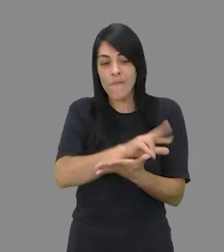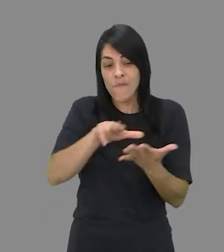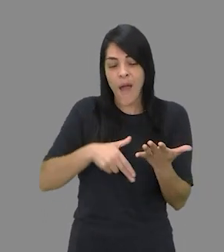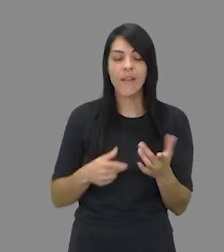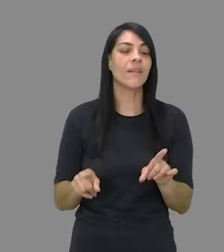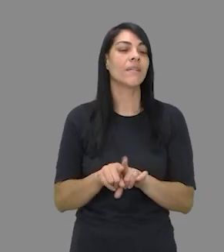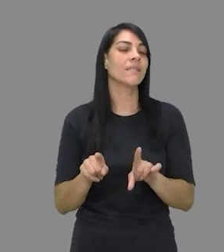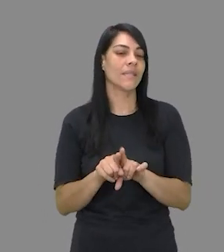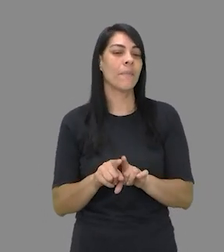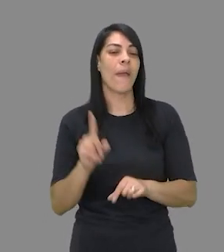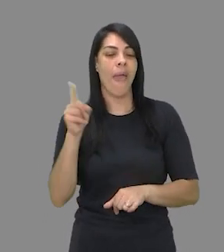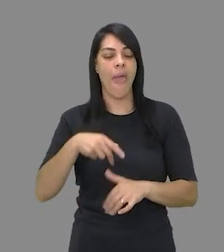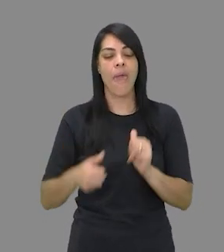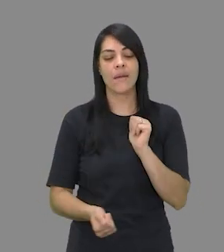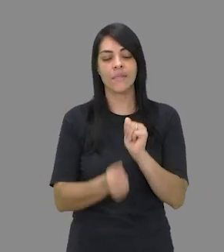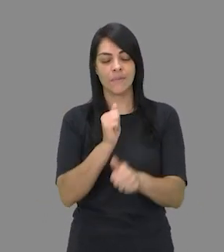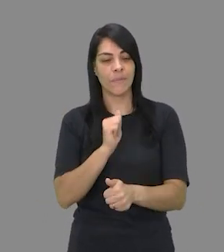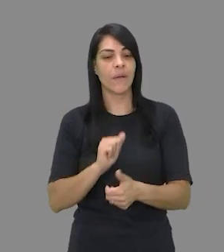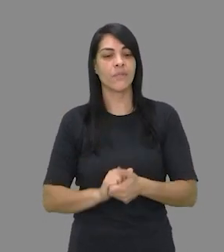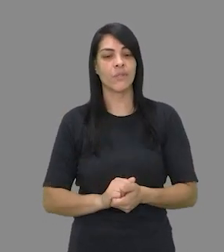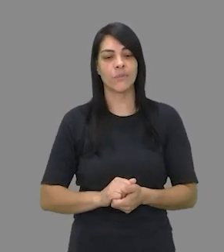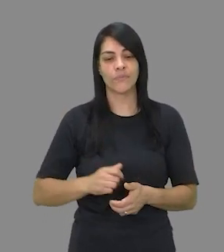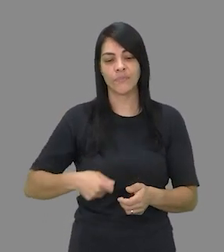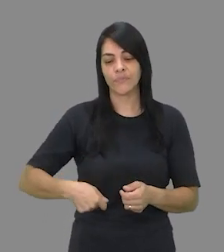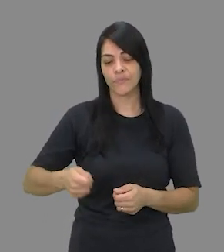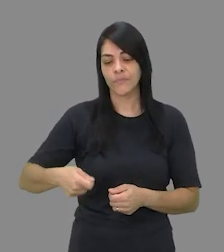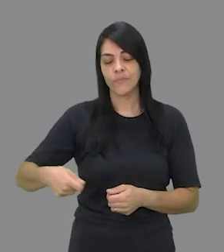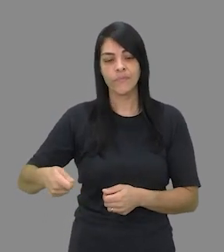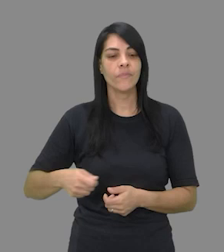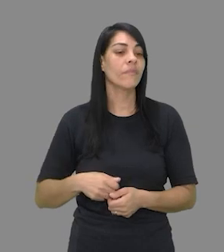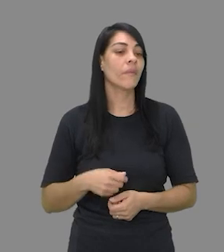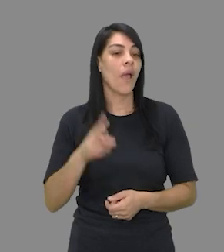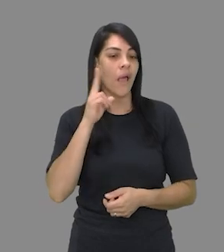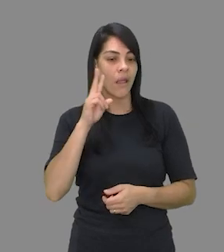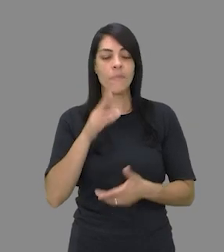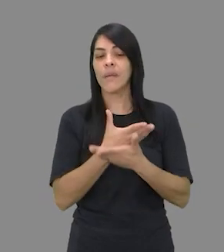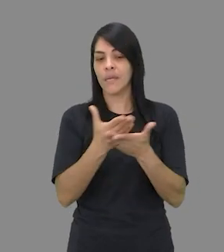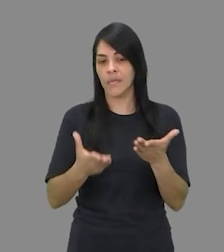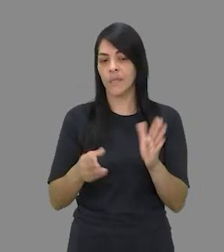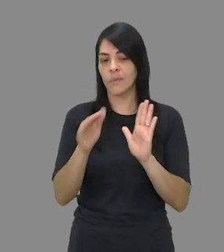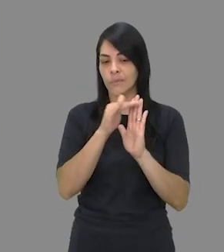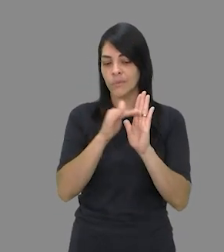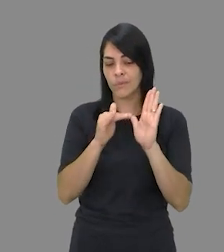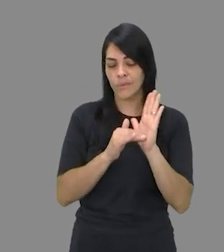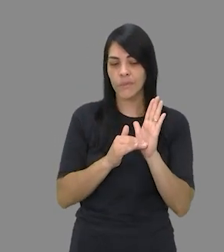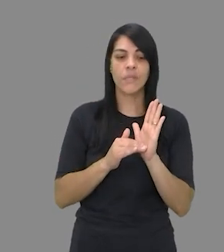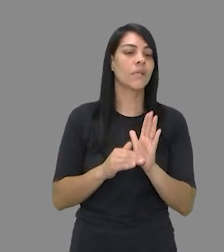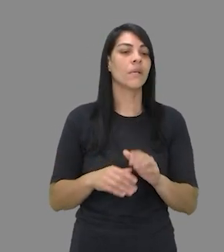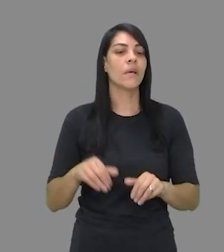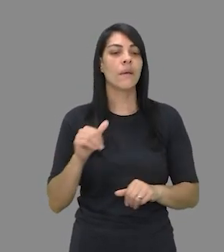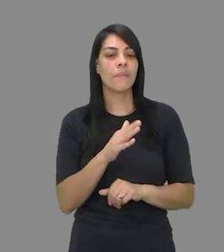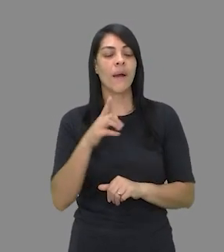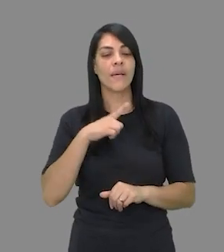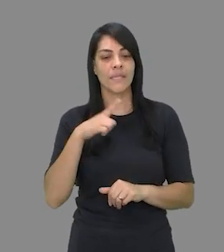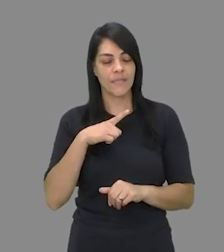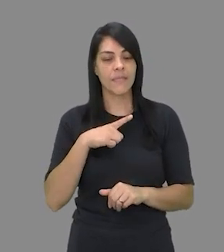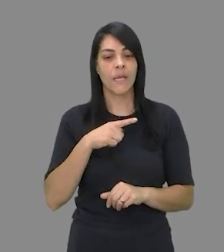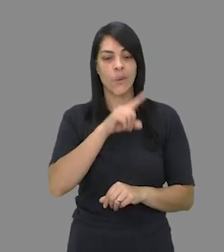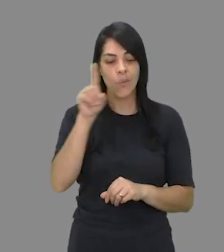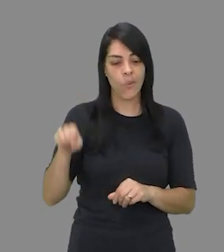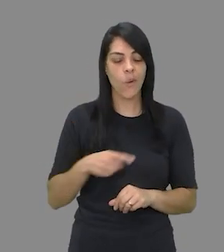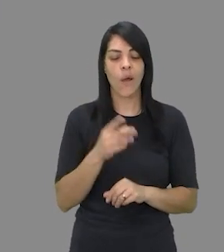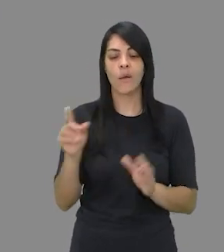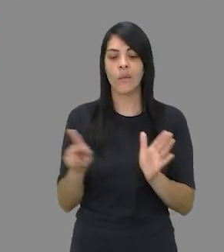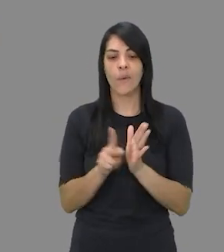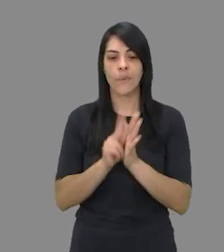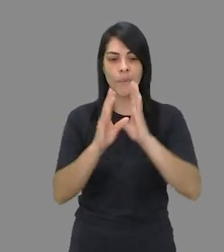E sendo um esporte de raquete, né? Lembra que a gente fez a classificação? Que mais produz efeito de rotação na bola.